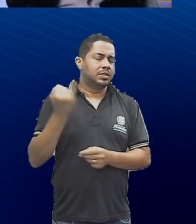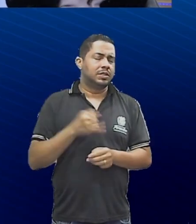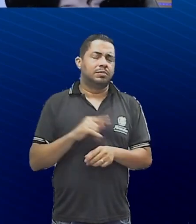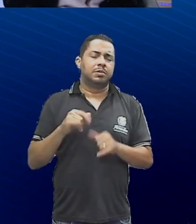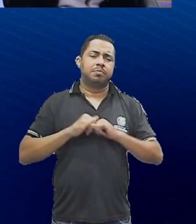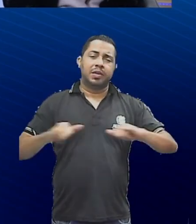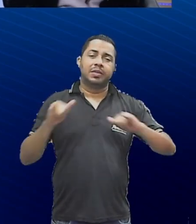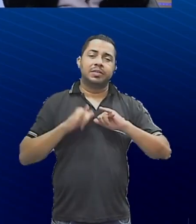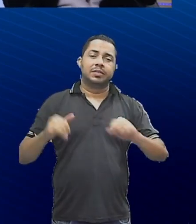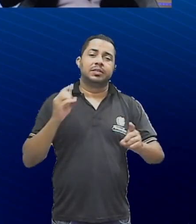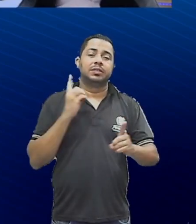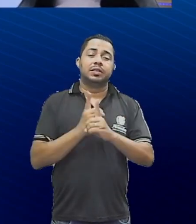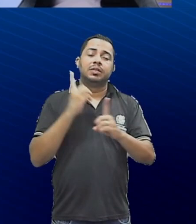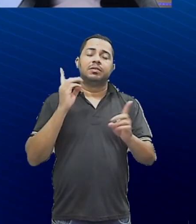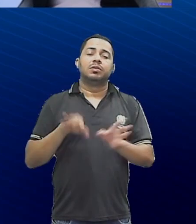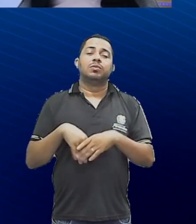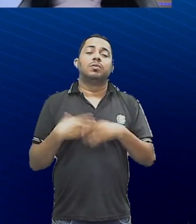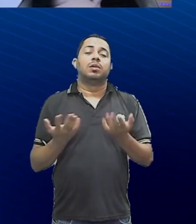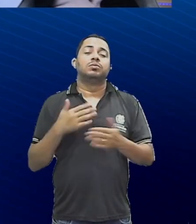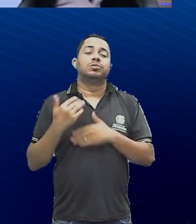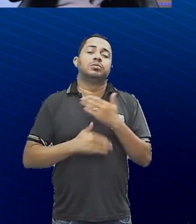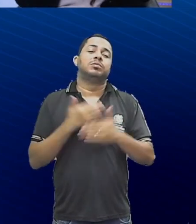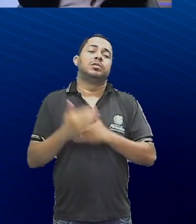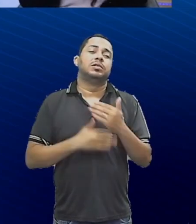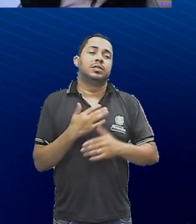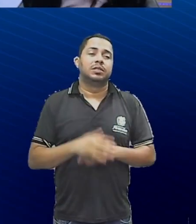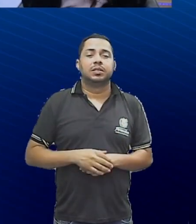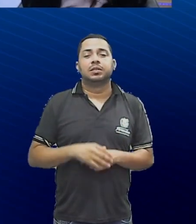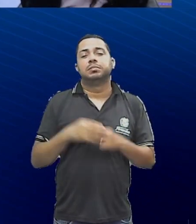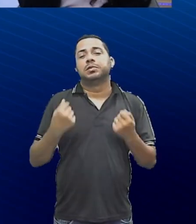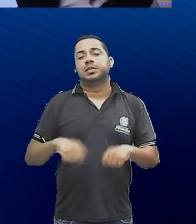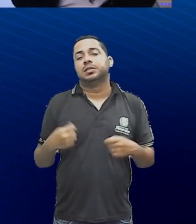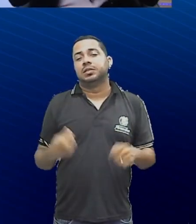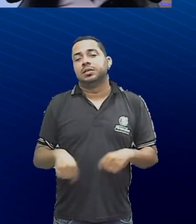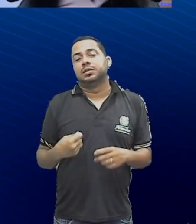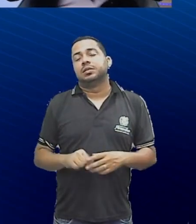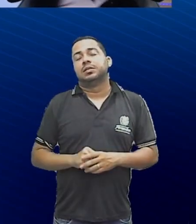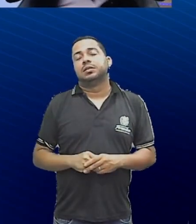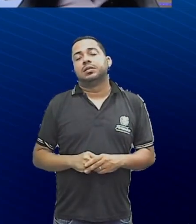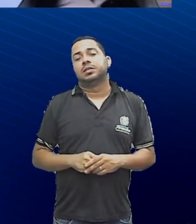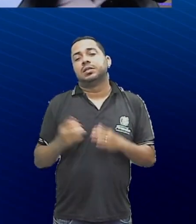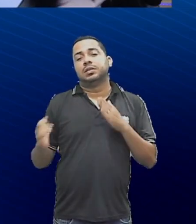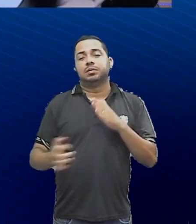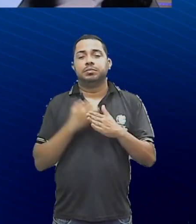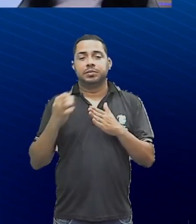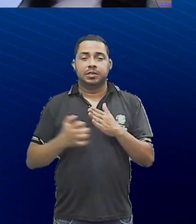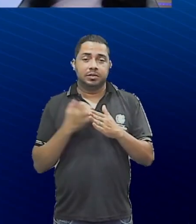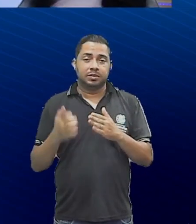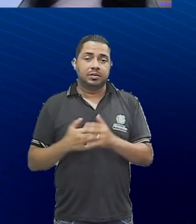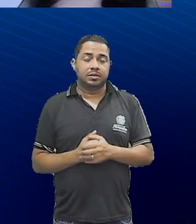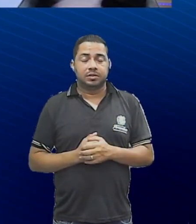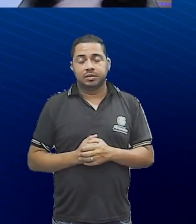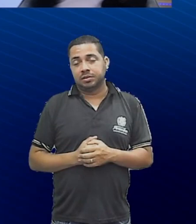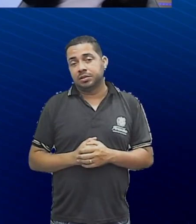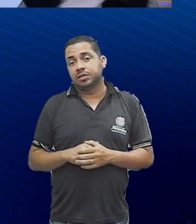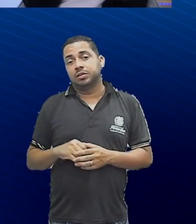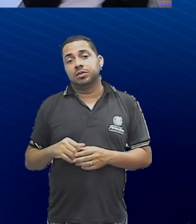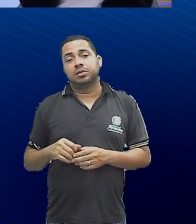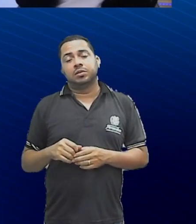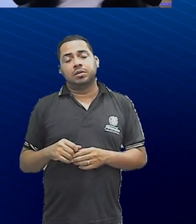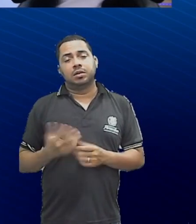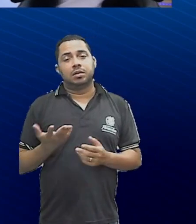marketing identifique quais são os processos que precisa. O marketing, ele precisa que a empresa esteja toda